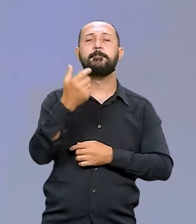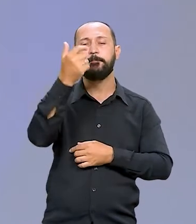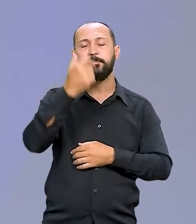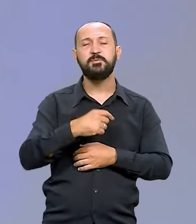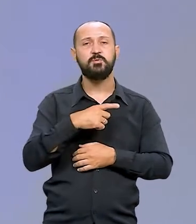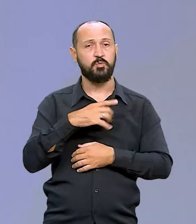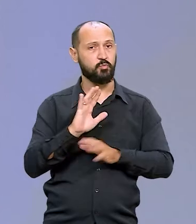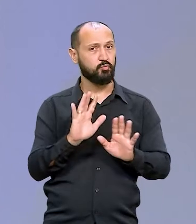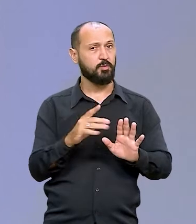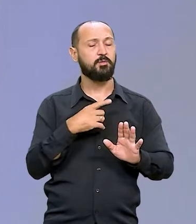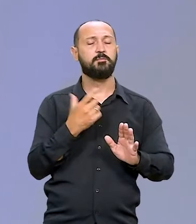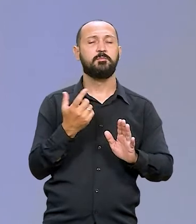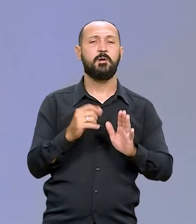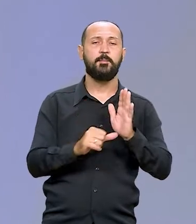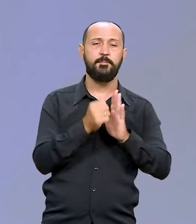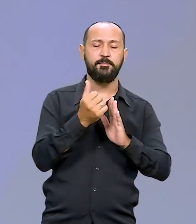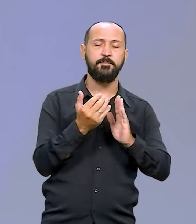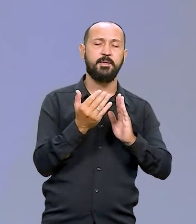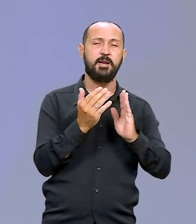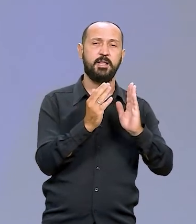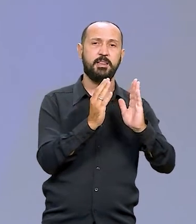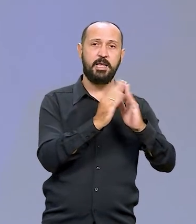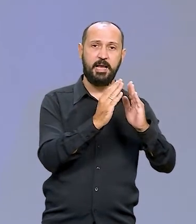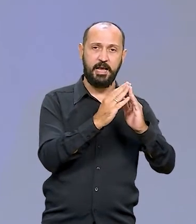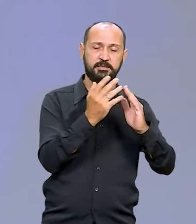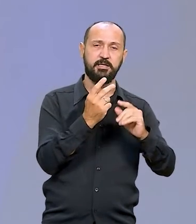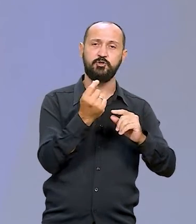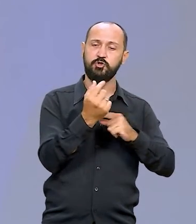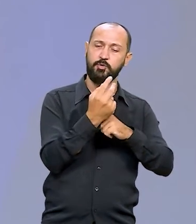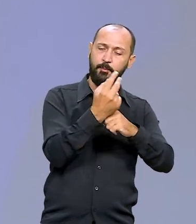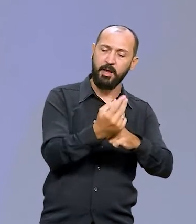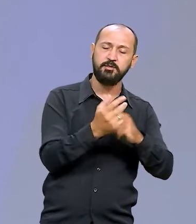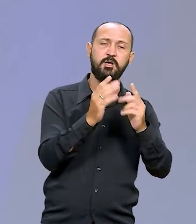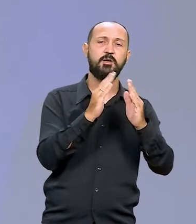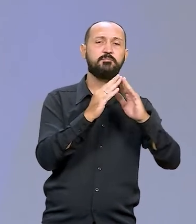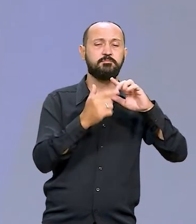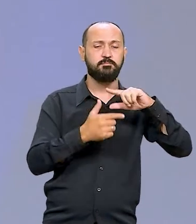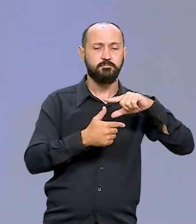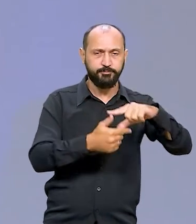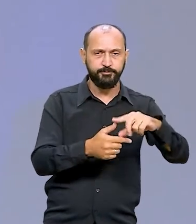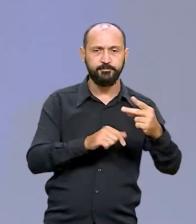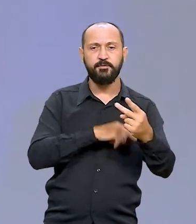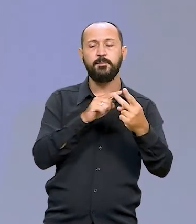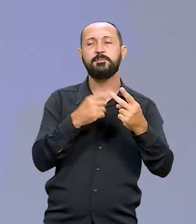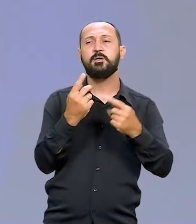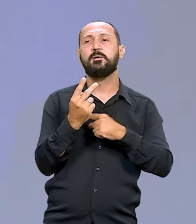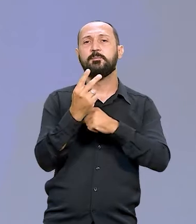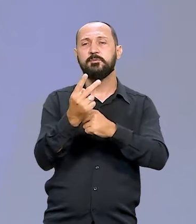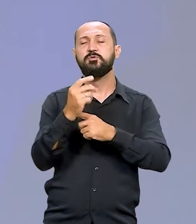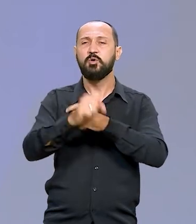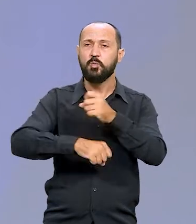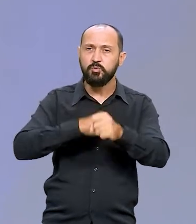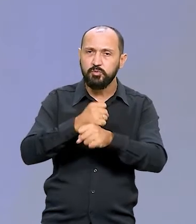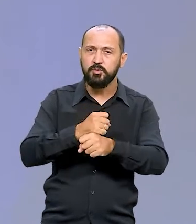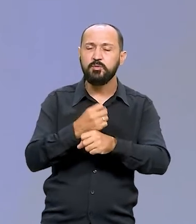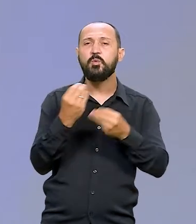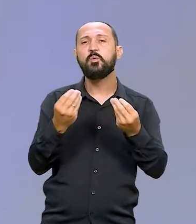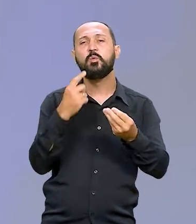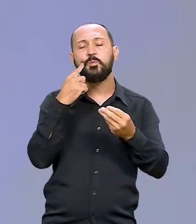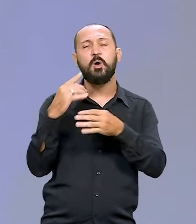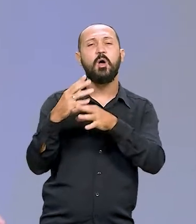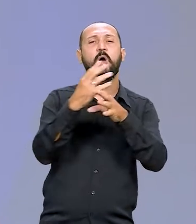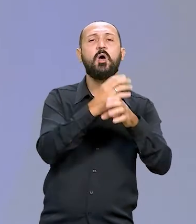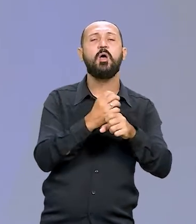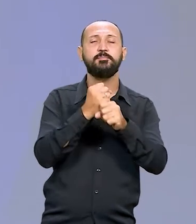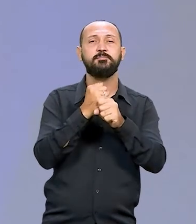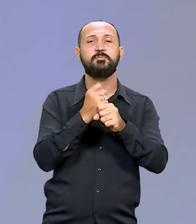exemplo, a pessoa que tem uma primeira alienação fiduciária imobiliária, ela vai precisar fazer esse segundo empréstimo depois de alguns anos. E aí a gente